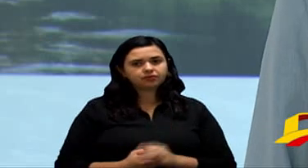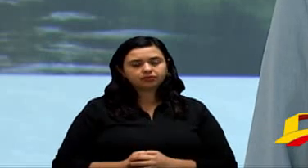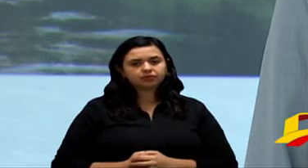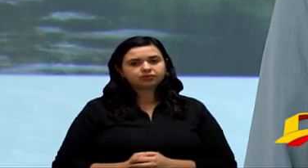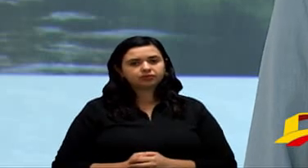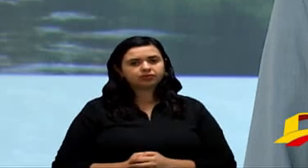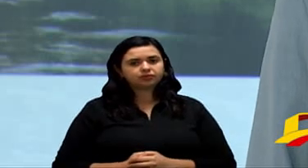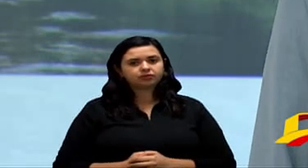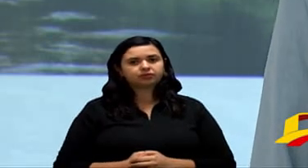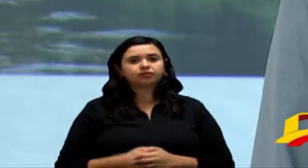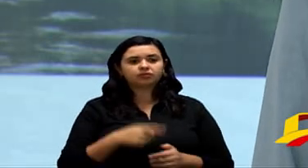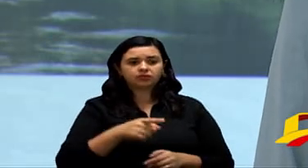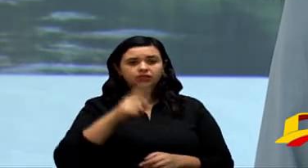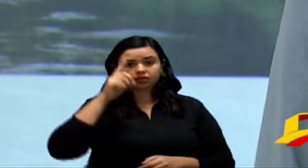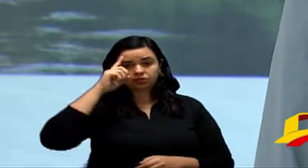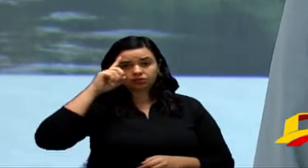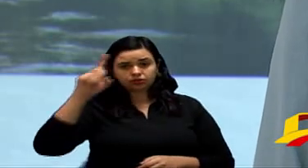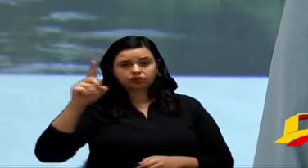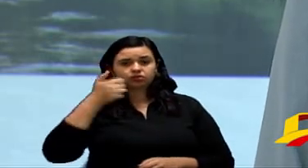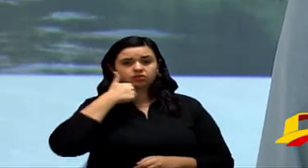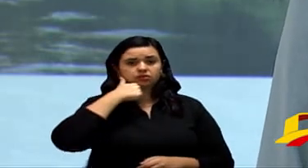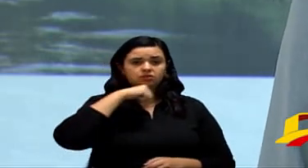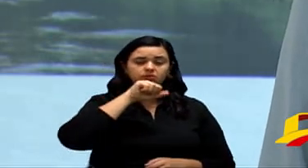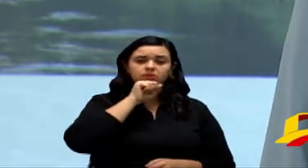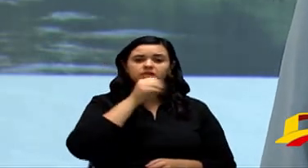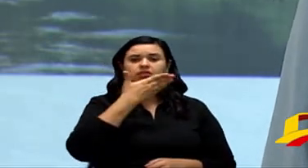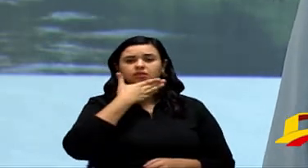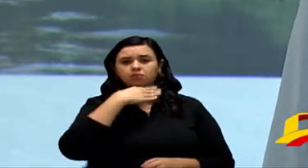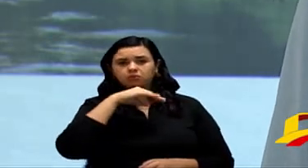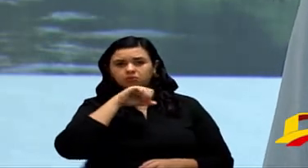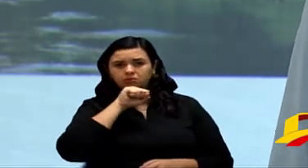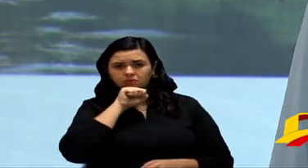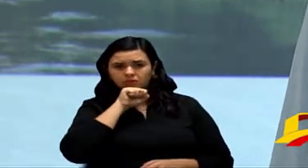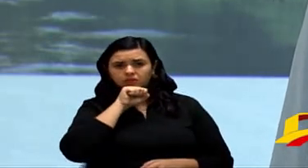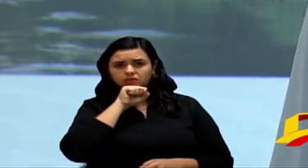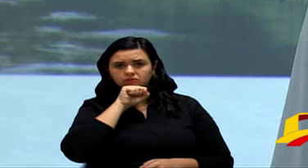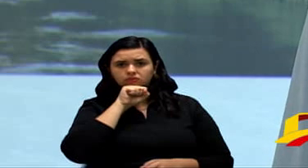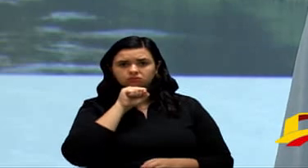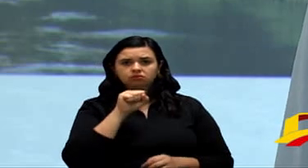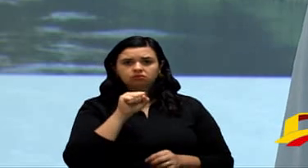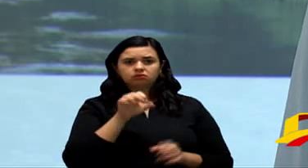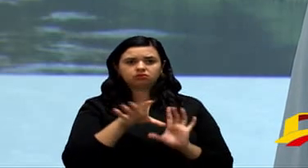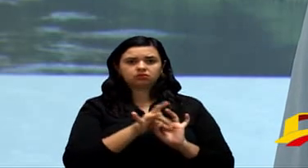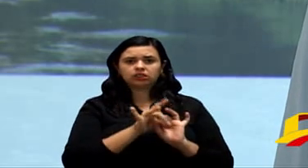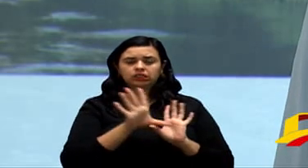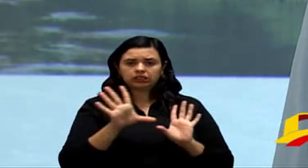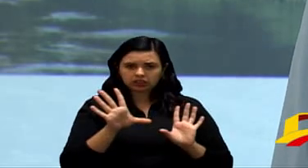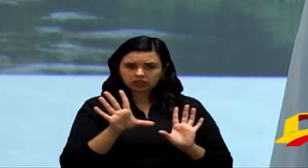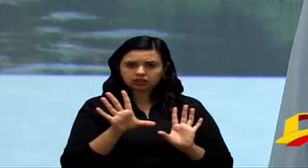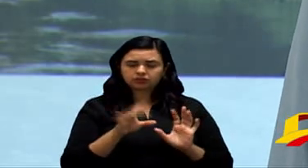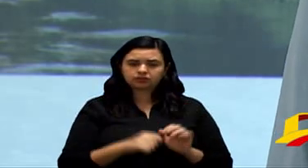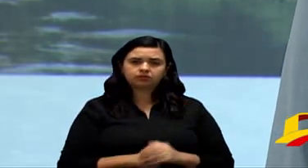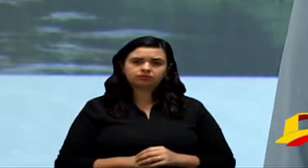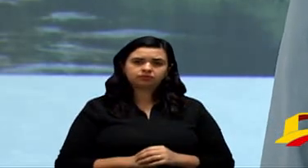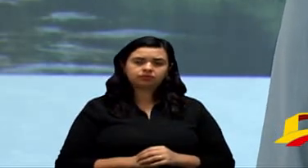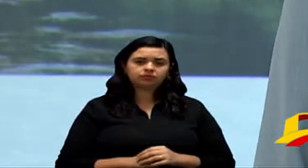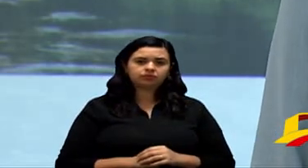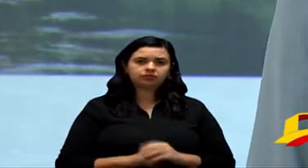realizar o Dia das Mães e dos Pais e Filhos projeto de lei que virou lei na cidade